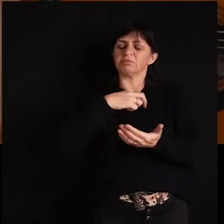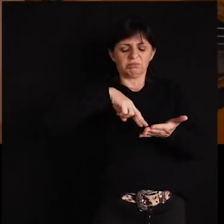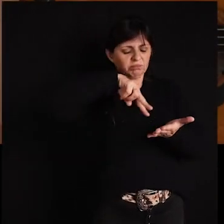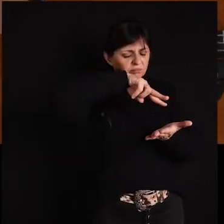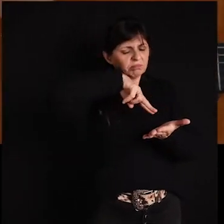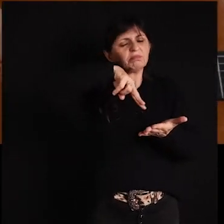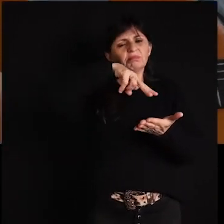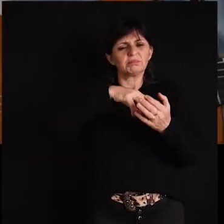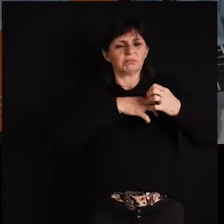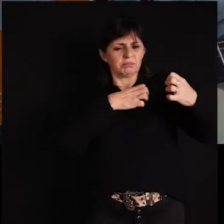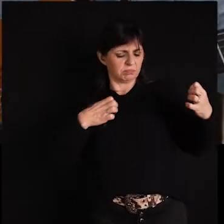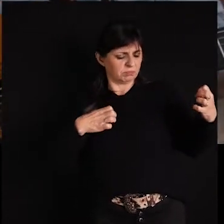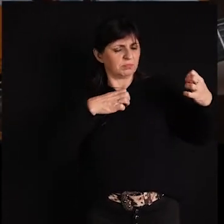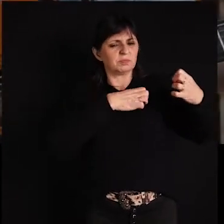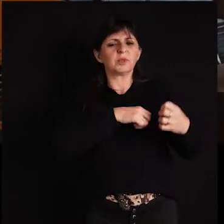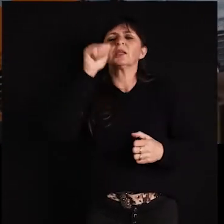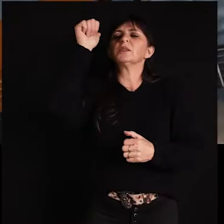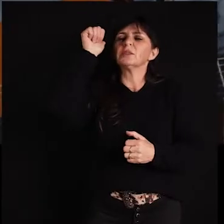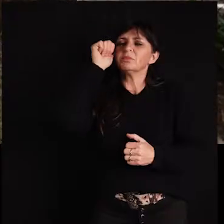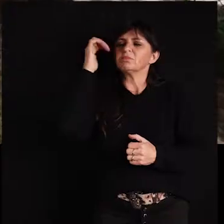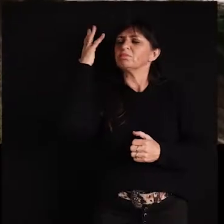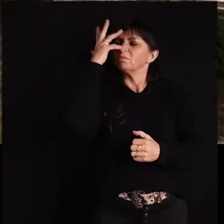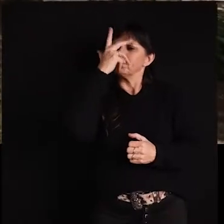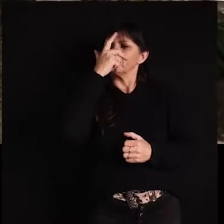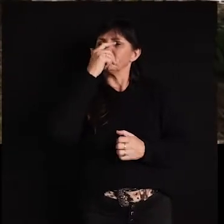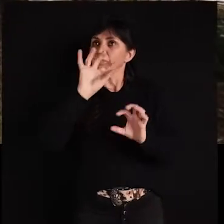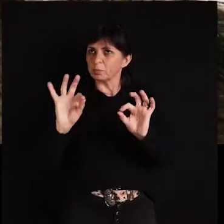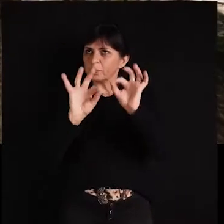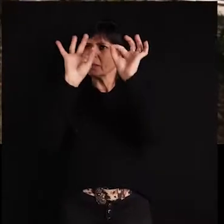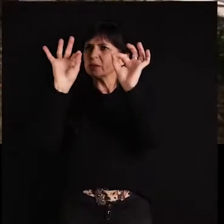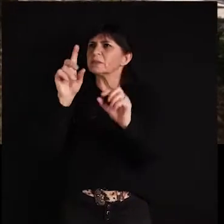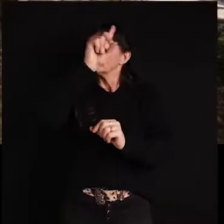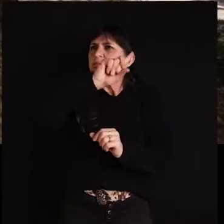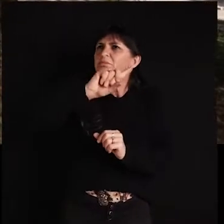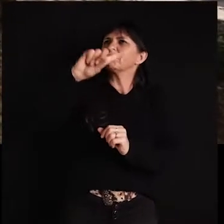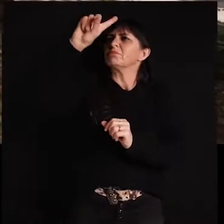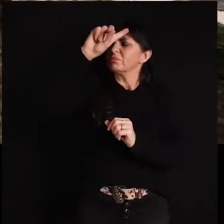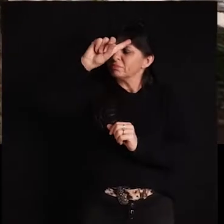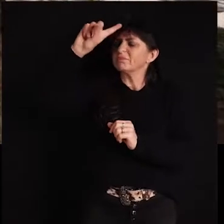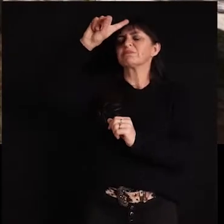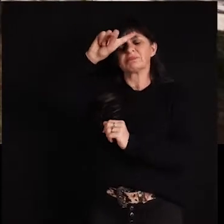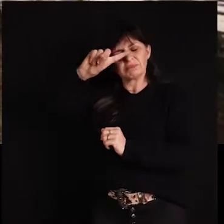fandango, gaita e chinoca é um presente de Deus.